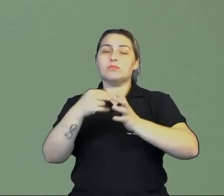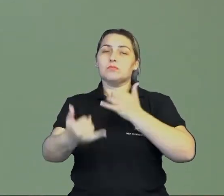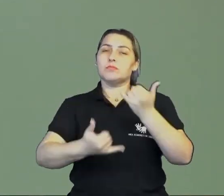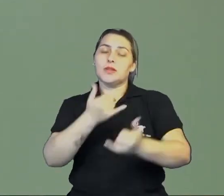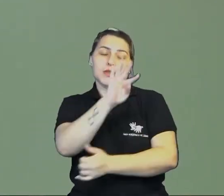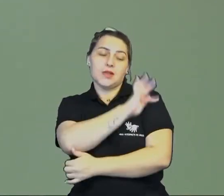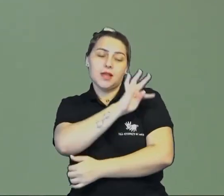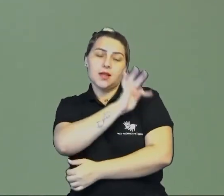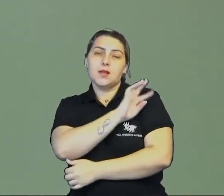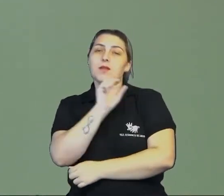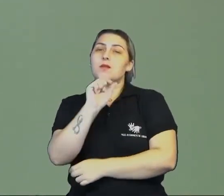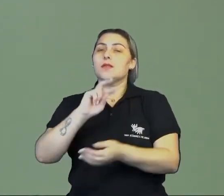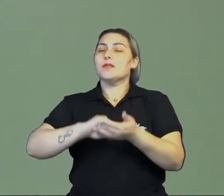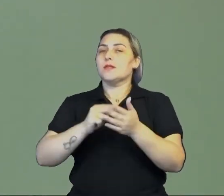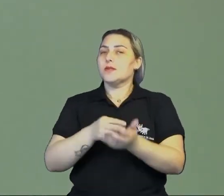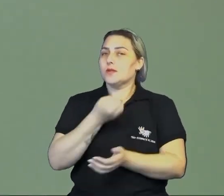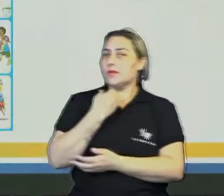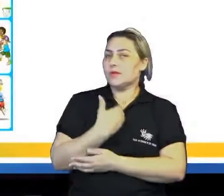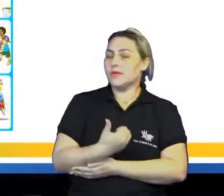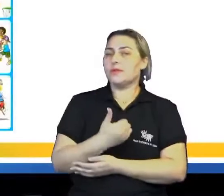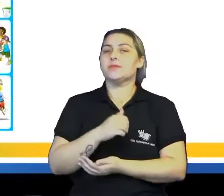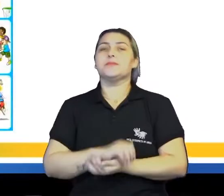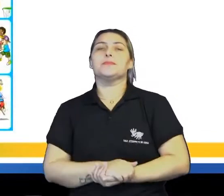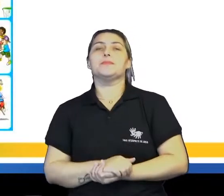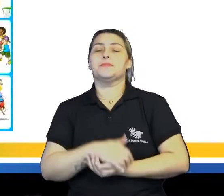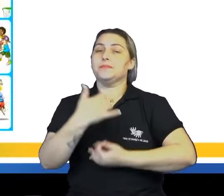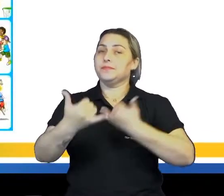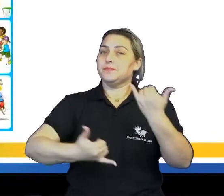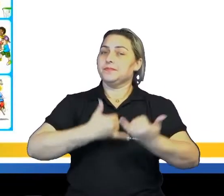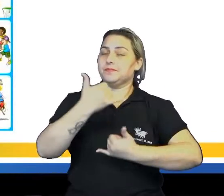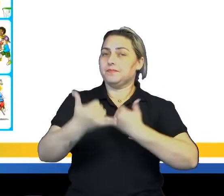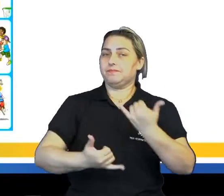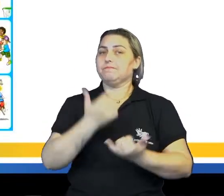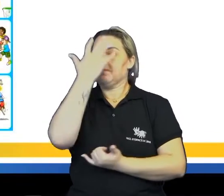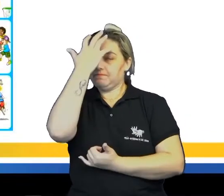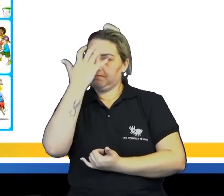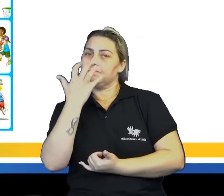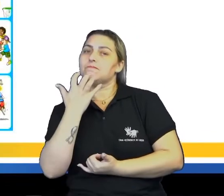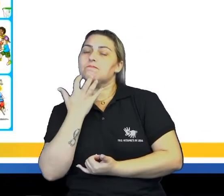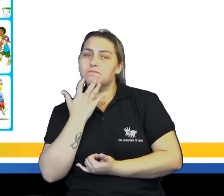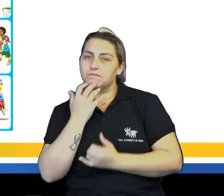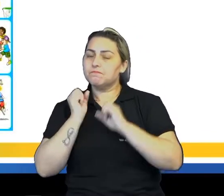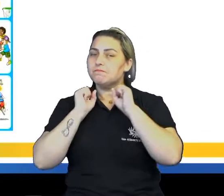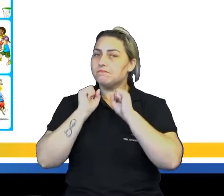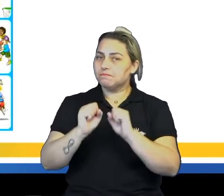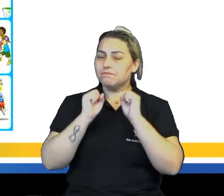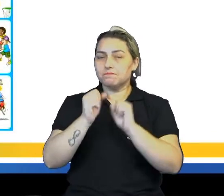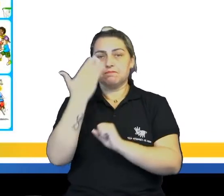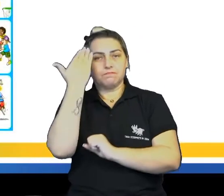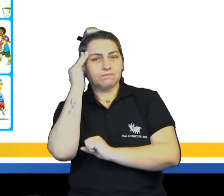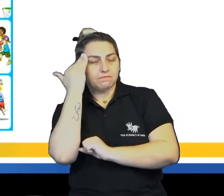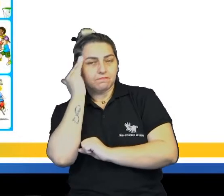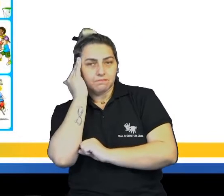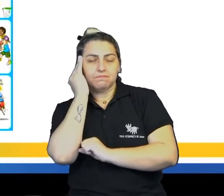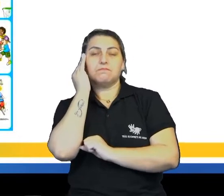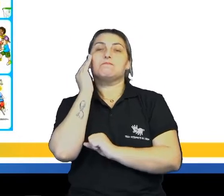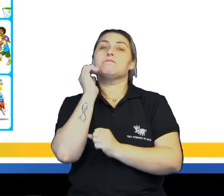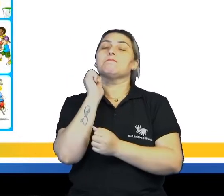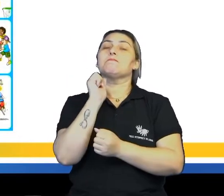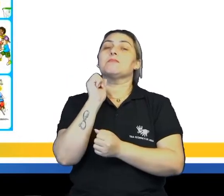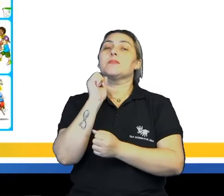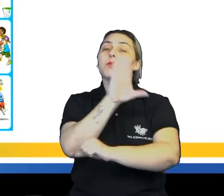ver tecnicamente o que seria a brincadeira, tá bom? Vamos lá. Brincadeira é coisa séria. A brincadeira pode ser compreendida como